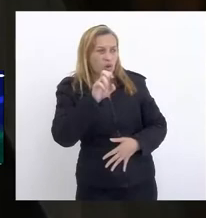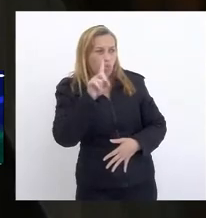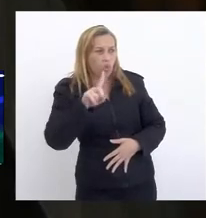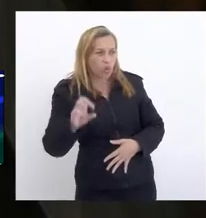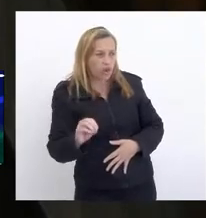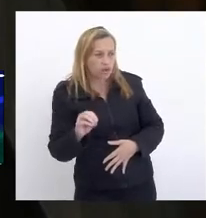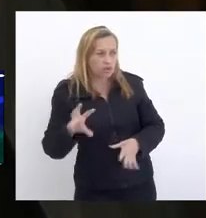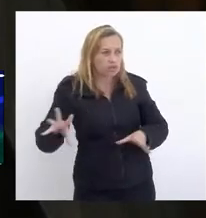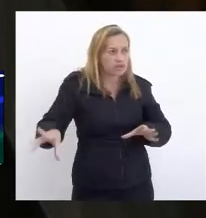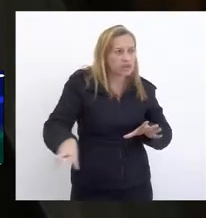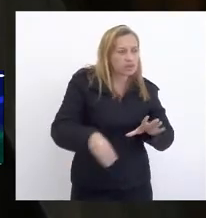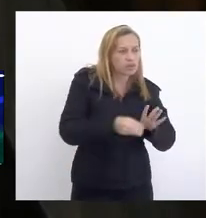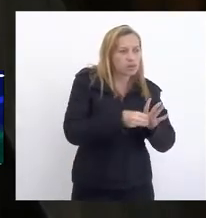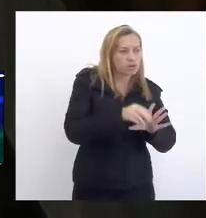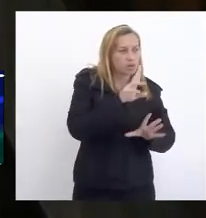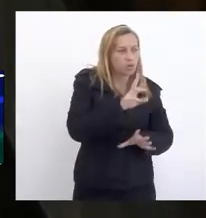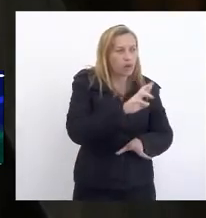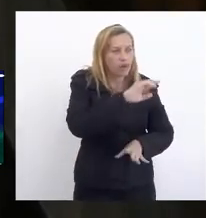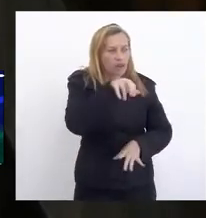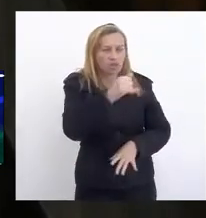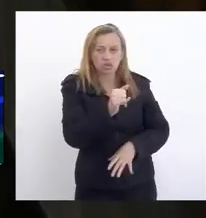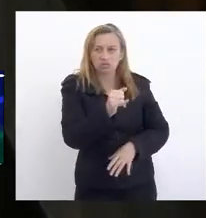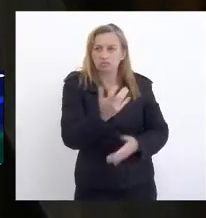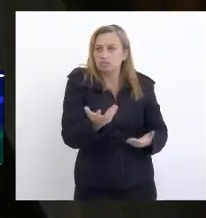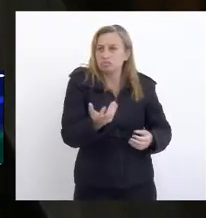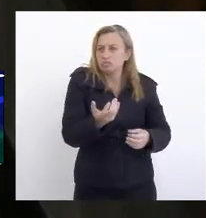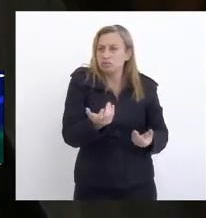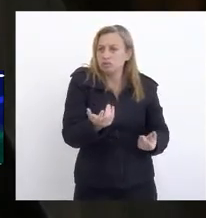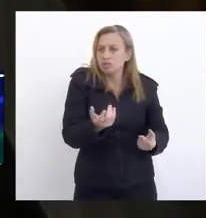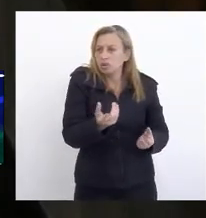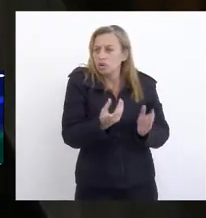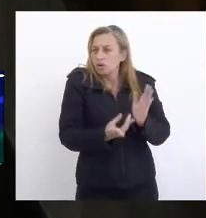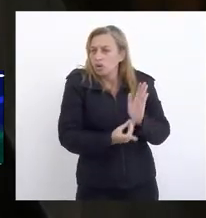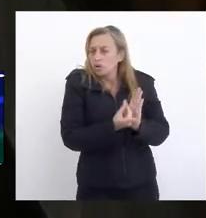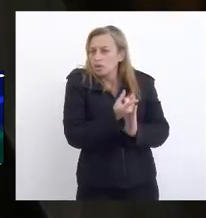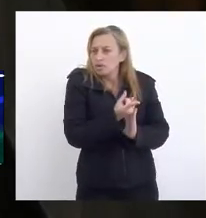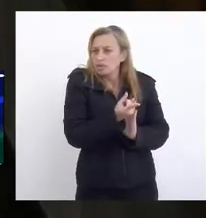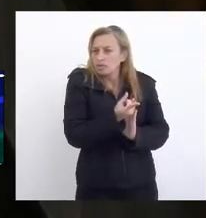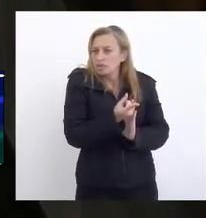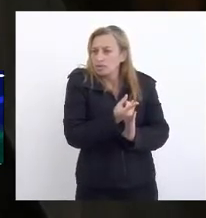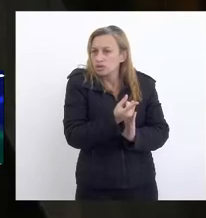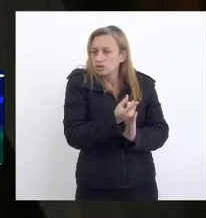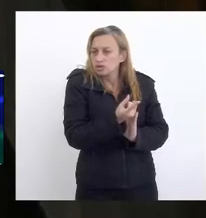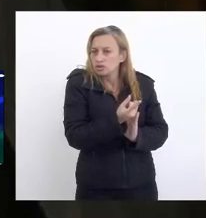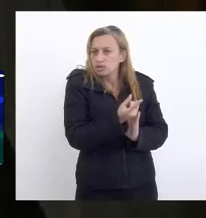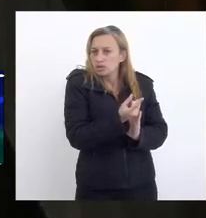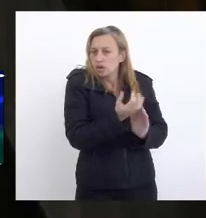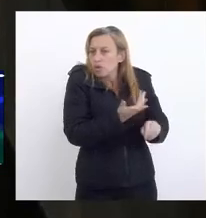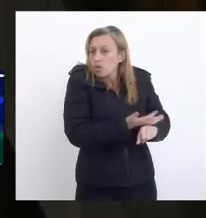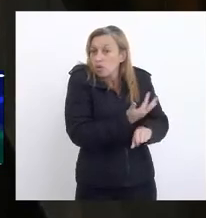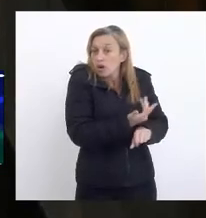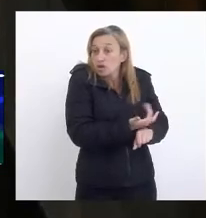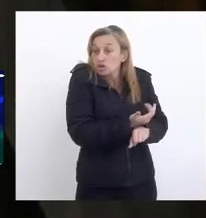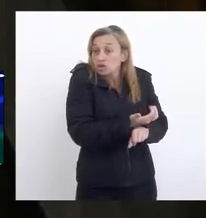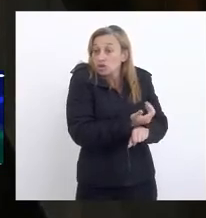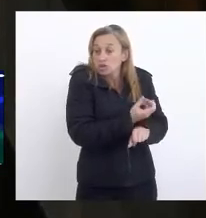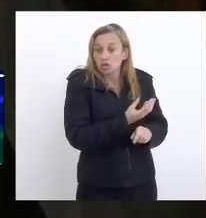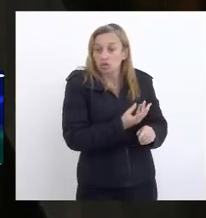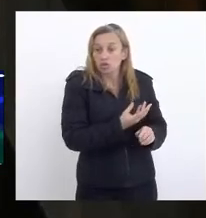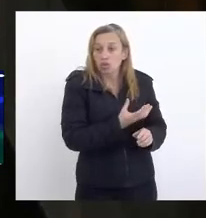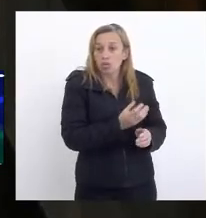tiver incorporada ao UERJ, o orçamento da UERJ é parrudo para